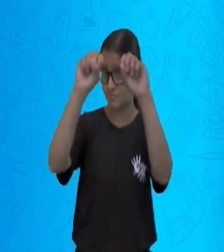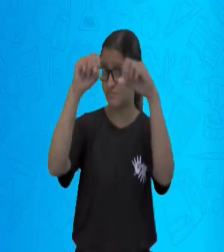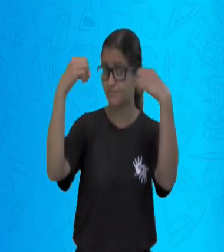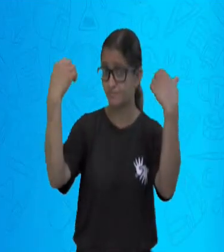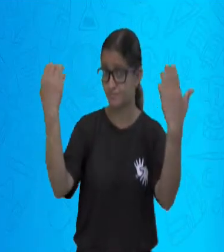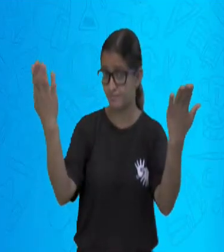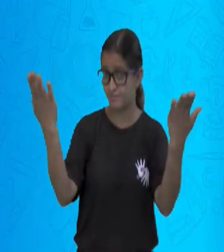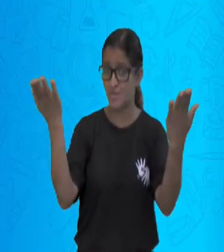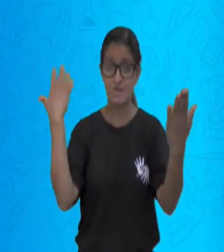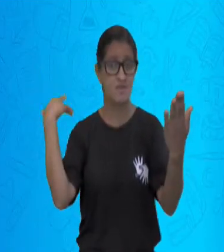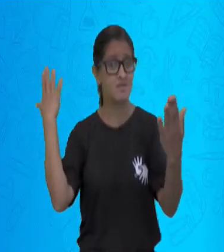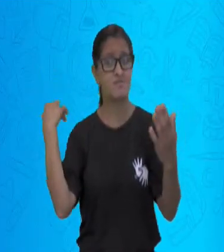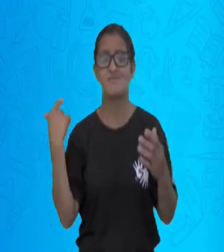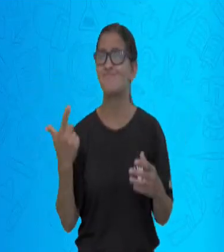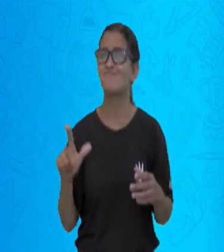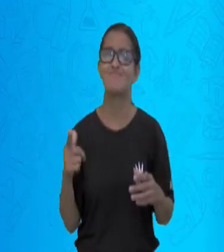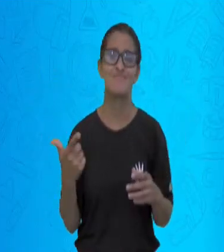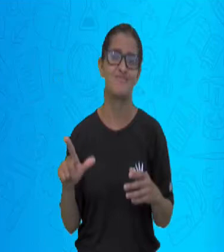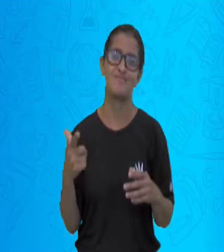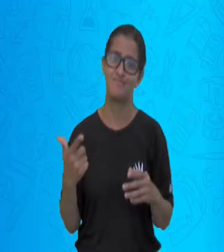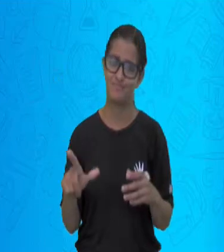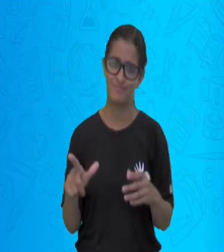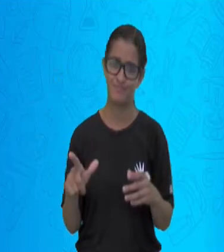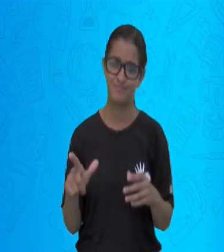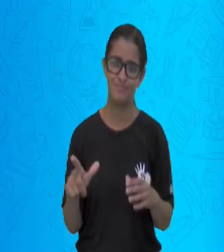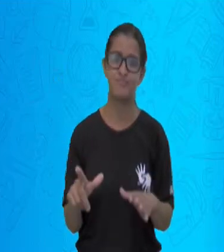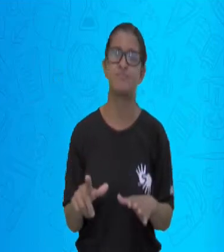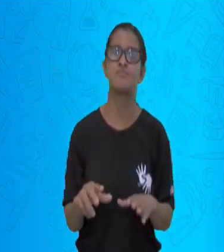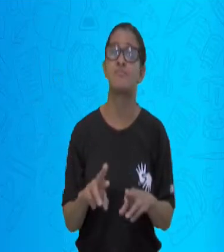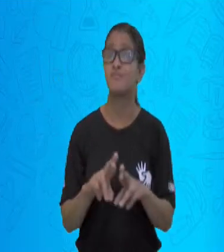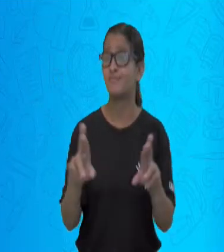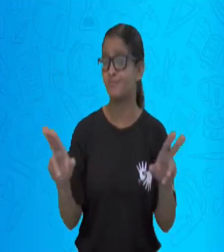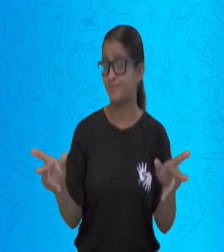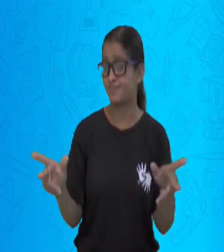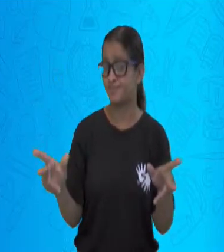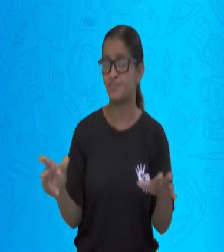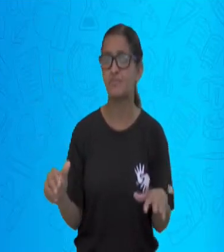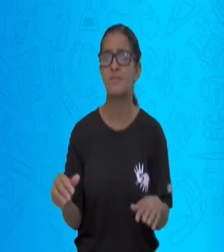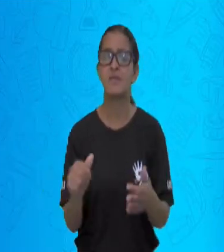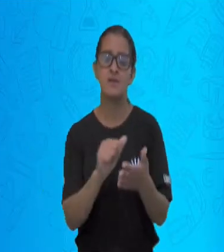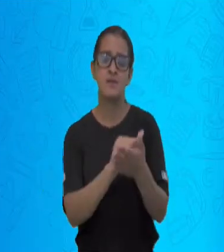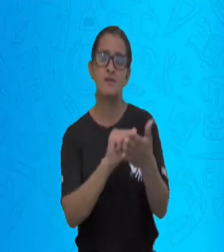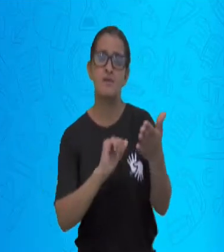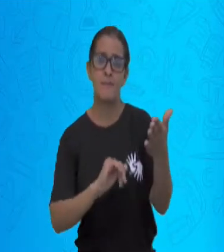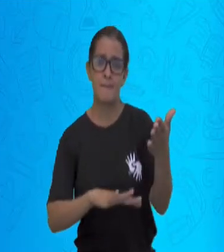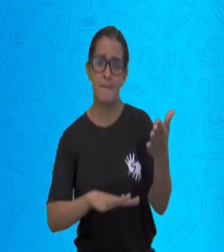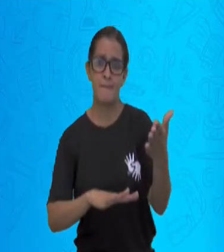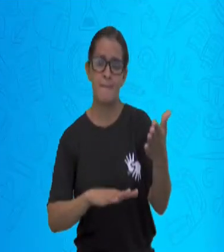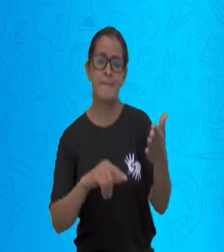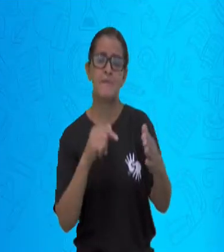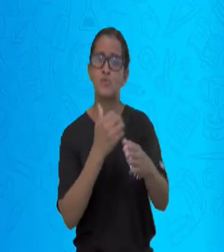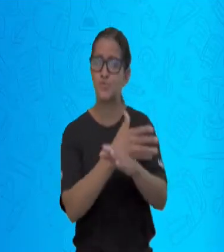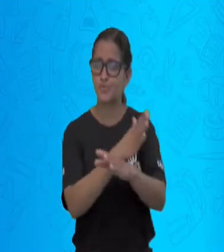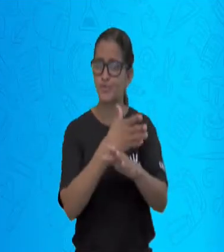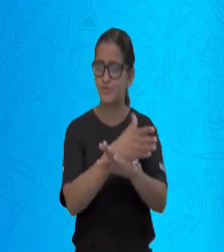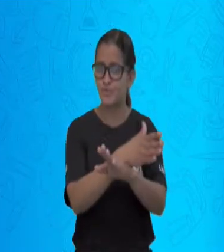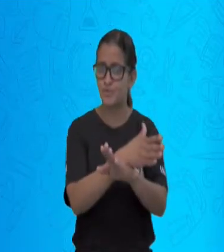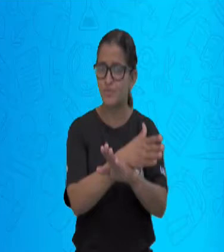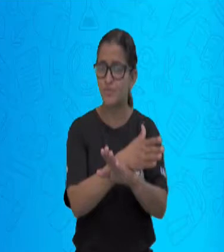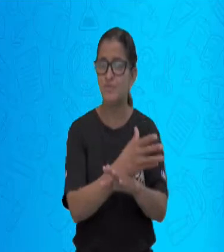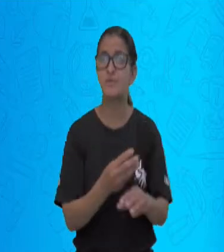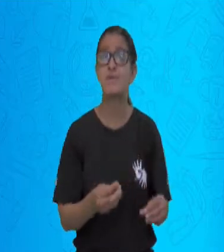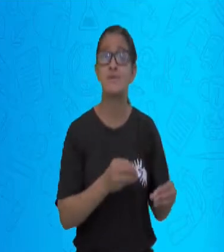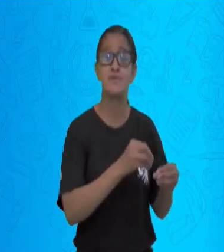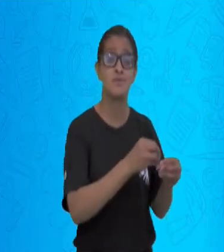antigamente não era assim. Como a atividade da plataforma era identificar as mudanças e permanências da